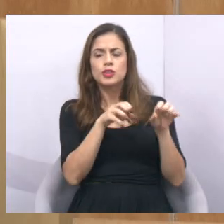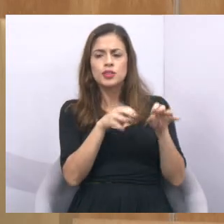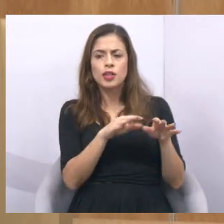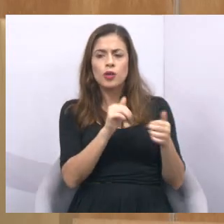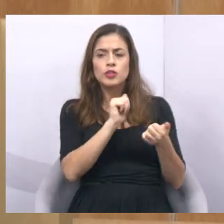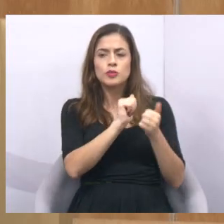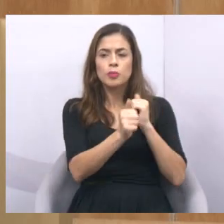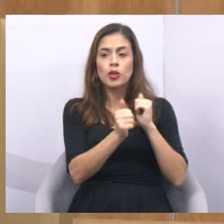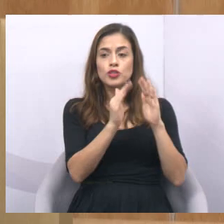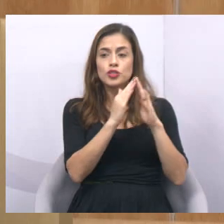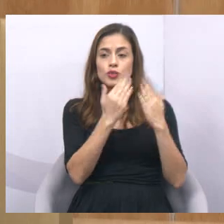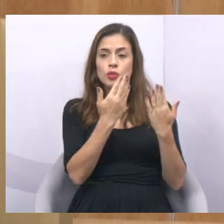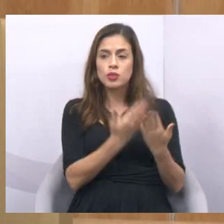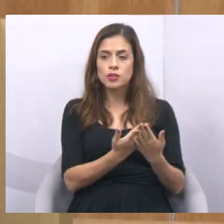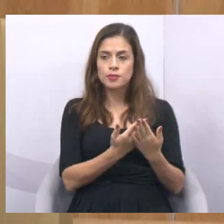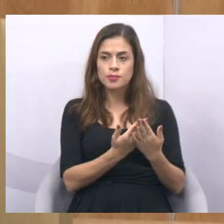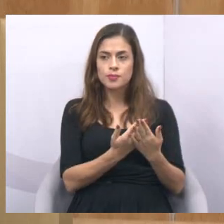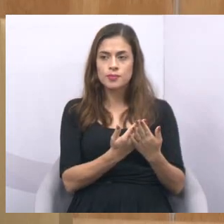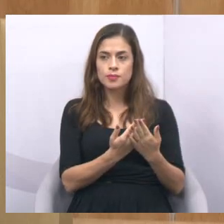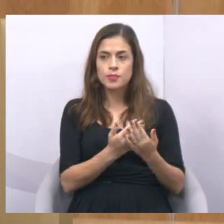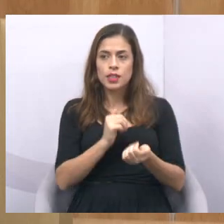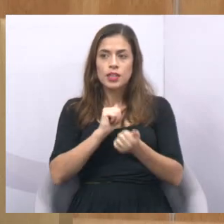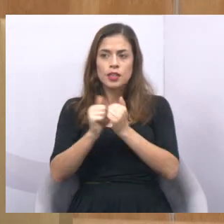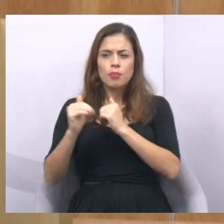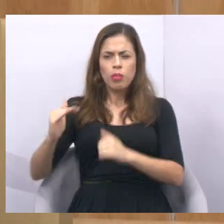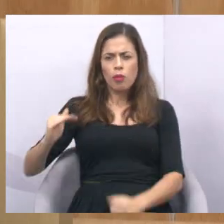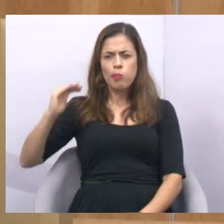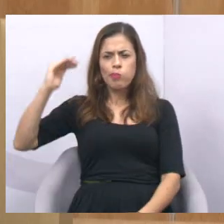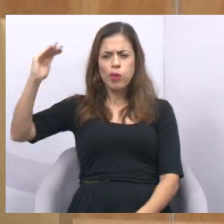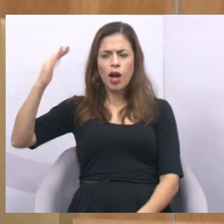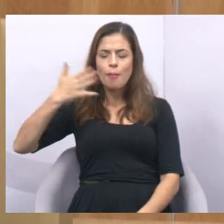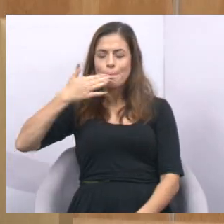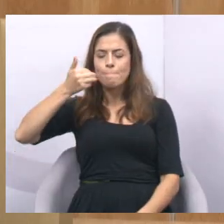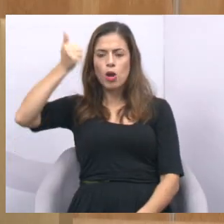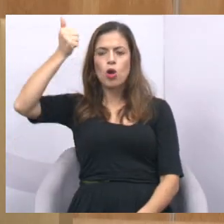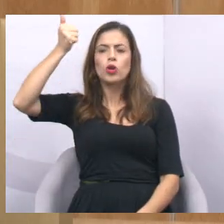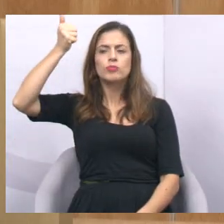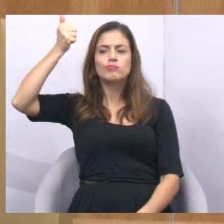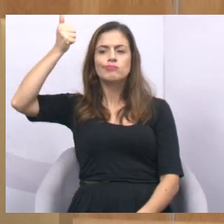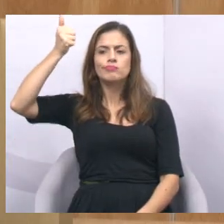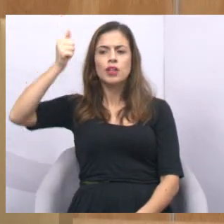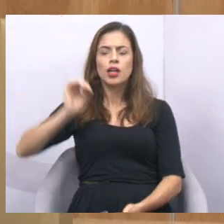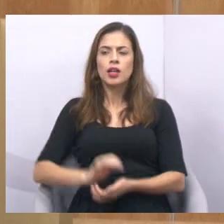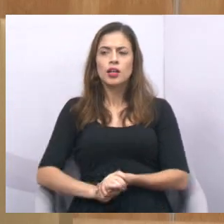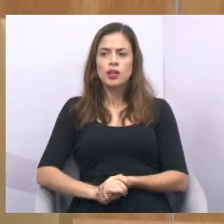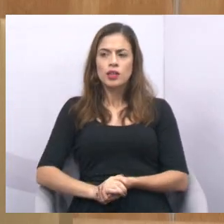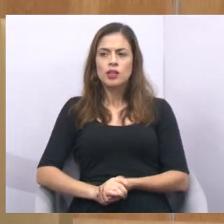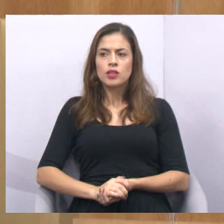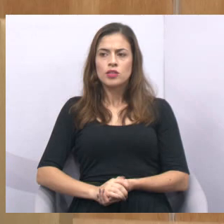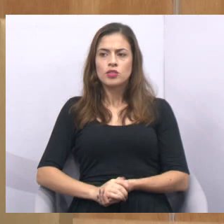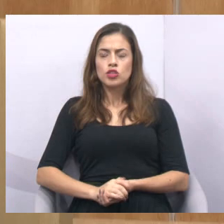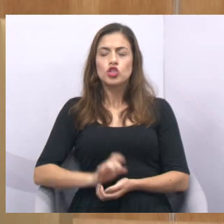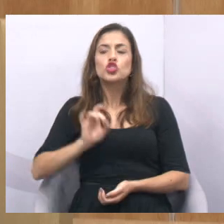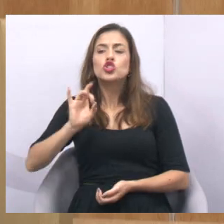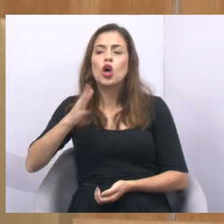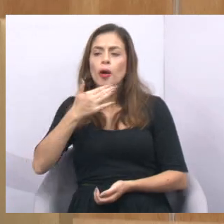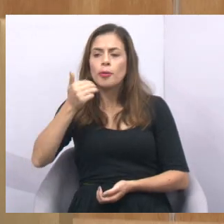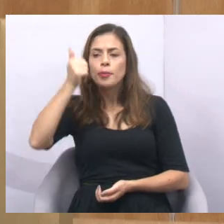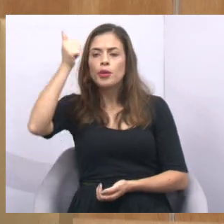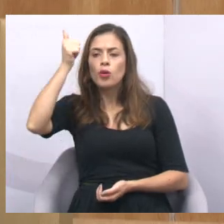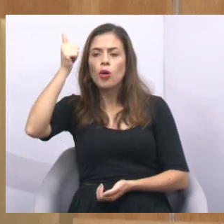de alto rendimento é aquele esporte para os melhores. É um esporte exclusivo, onde jogam os